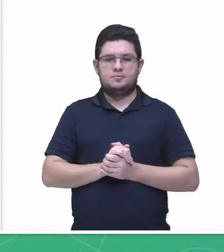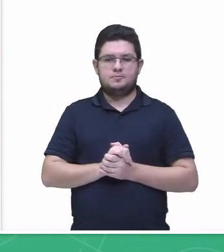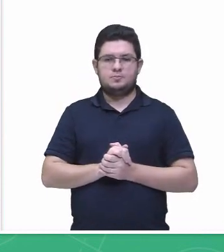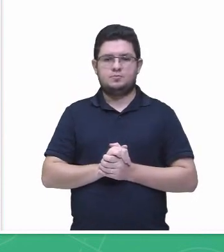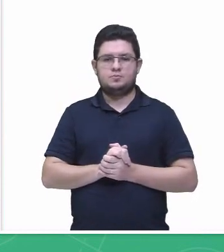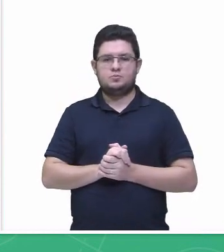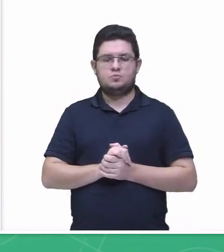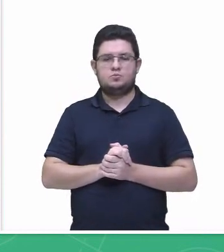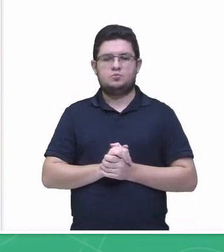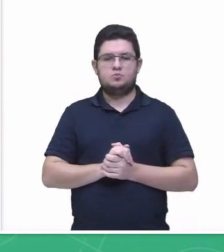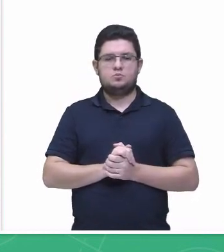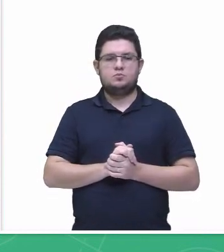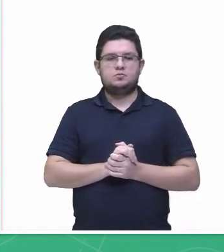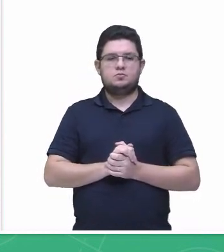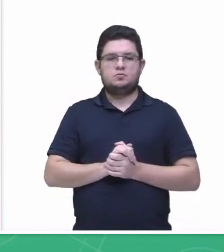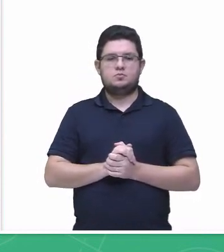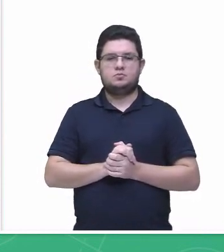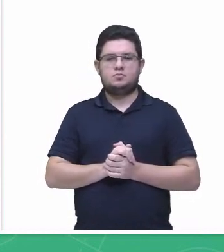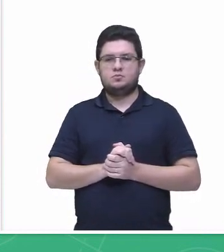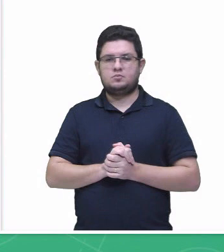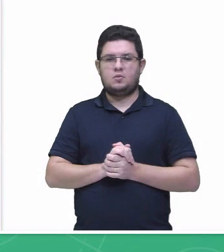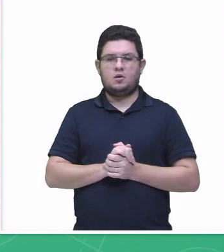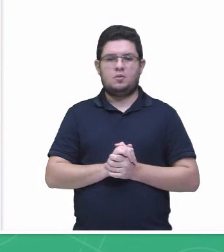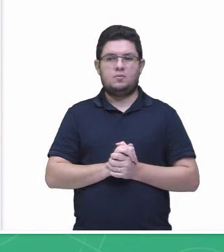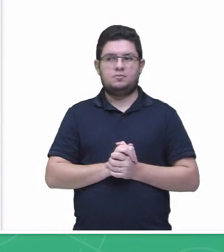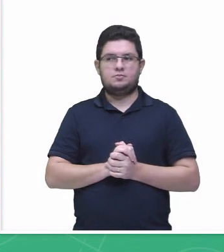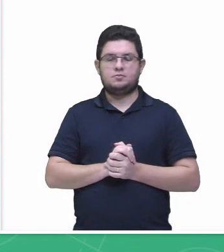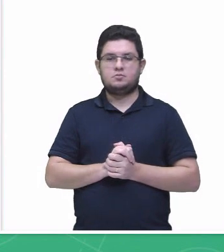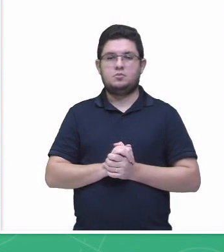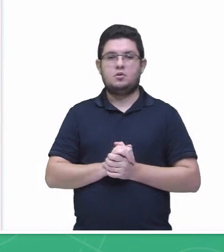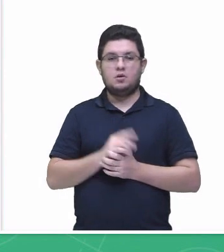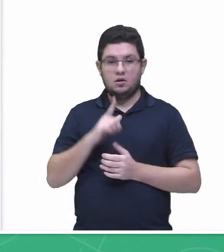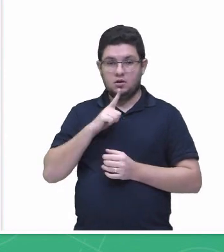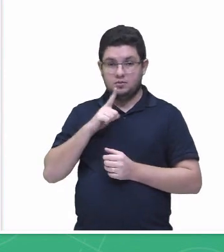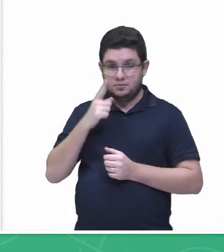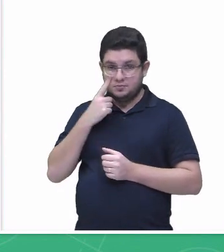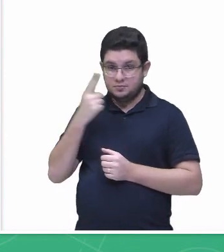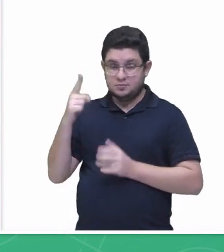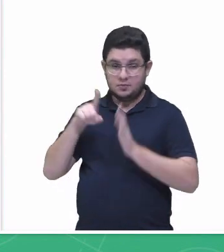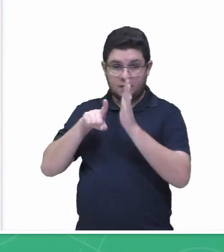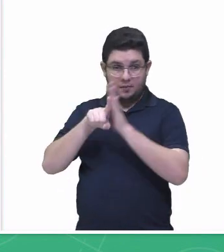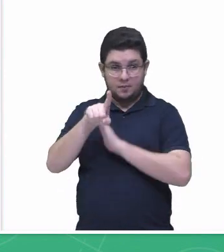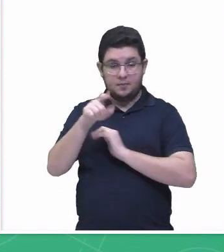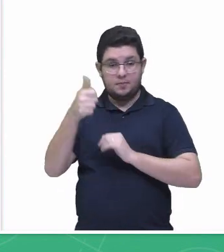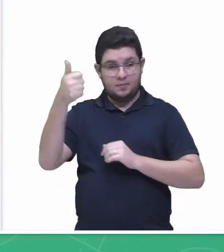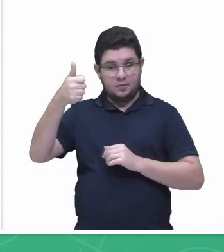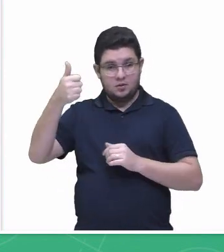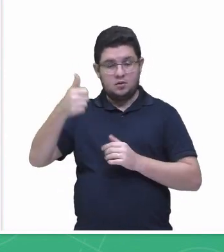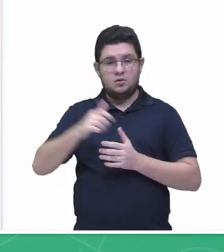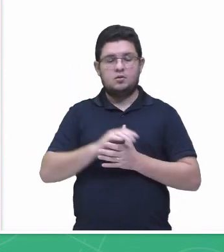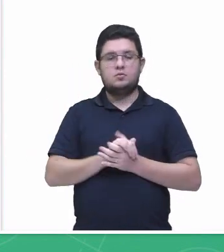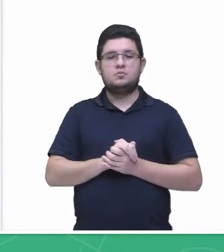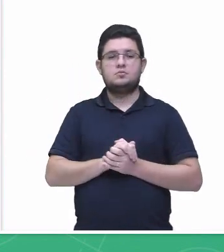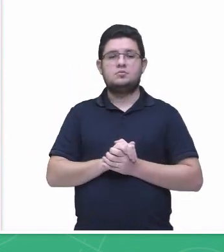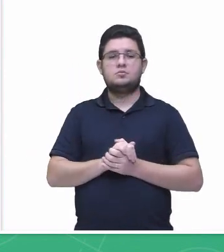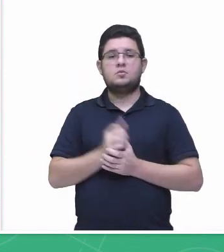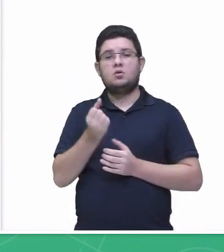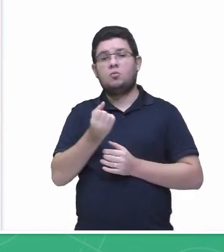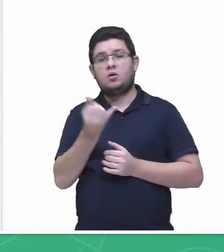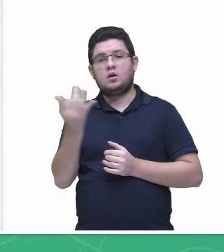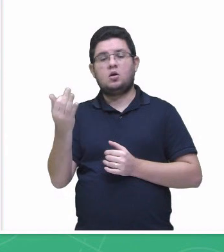Nossa primeira questão temos a seguinte pergunta, né? Quantos números de 3